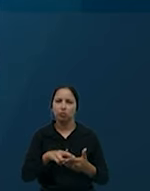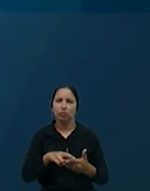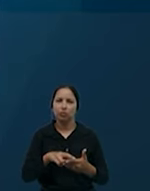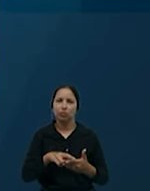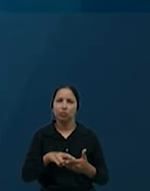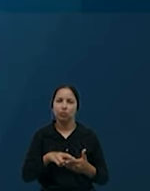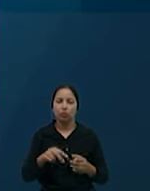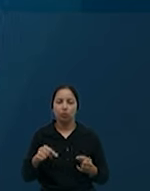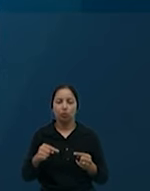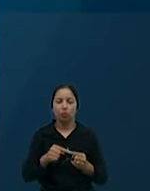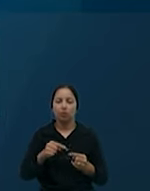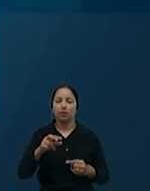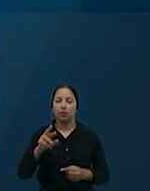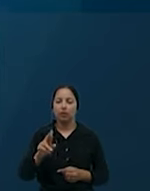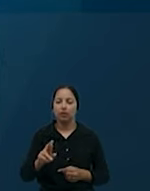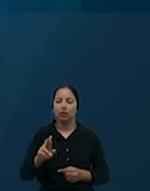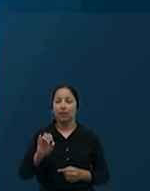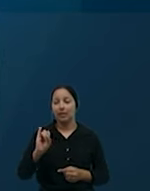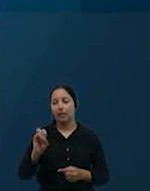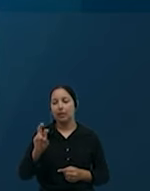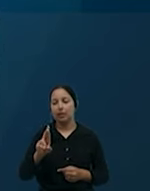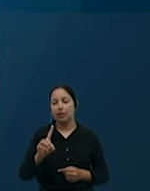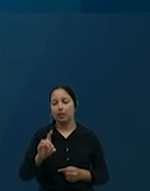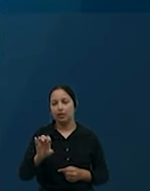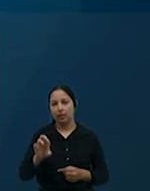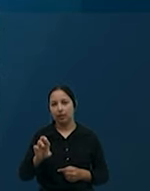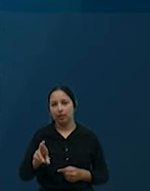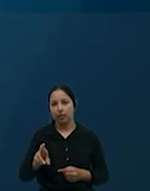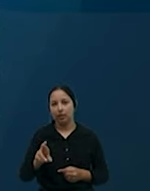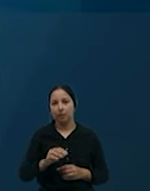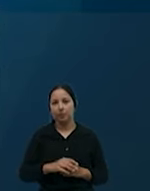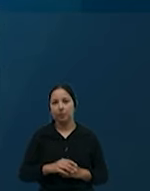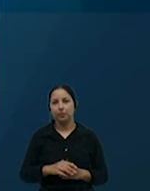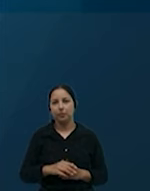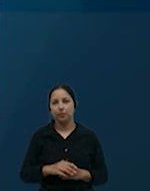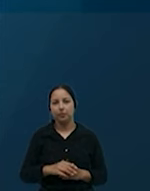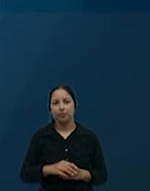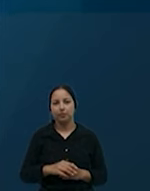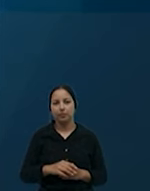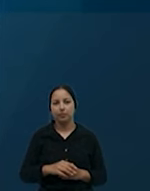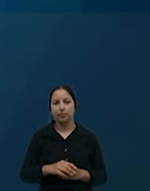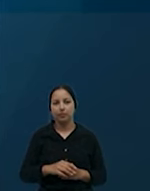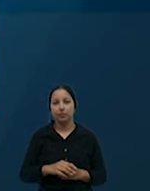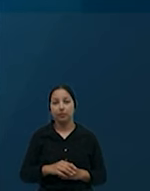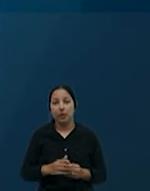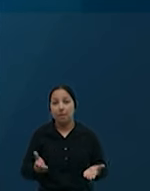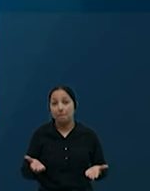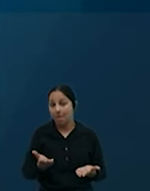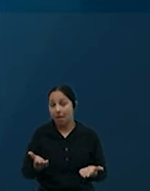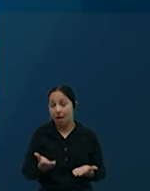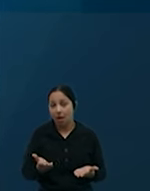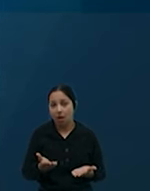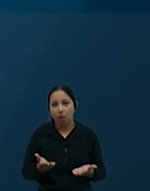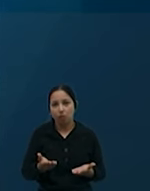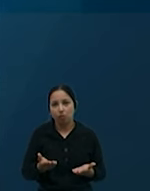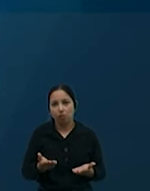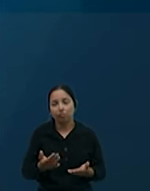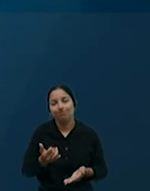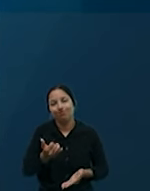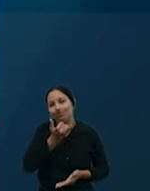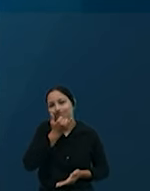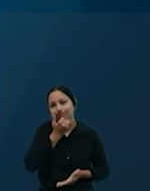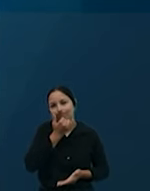sistemática naquelas hipóteses em que o recurso especial seja cabível. Mas nessa situação concreta, com todo